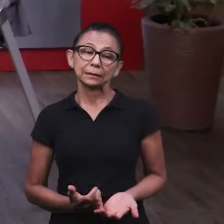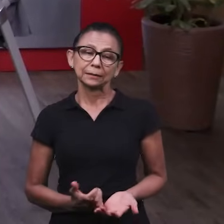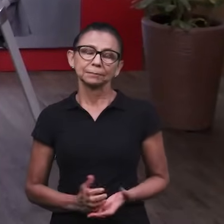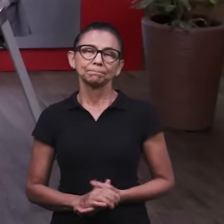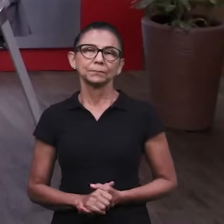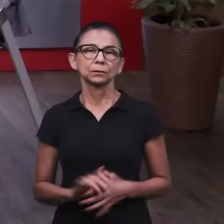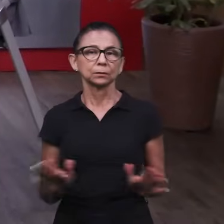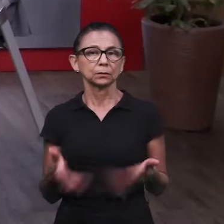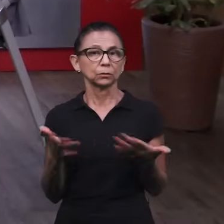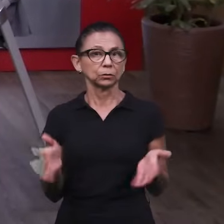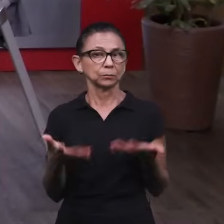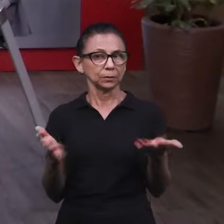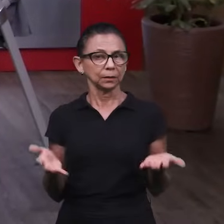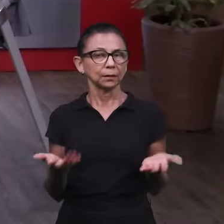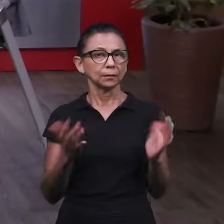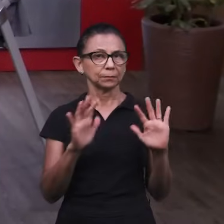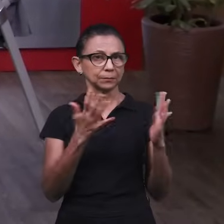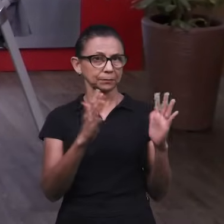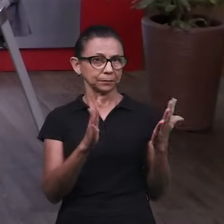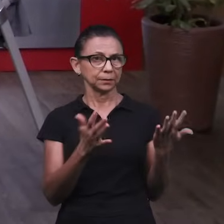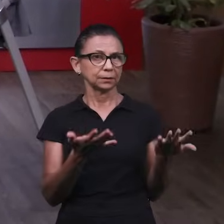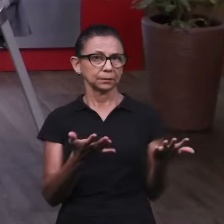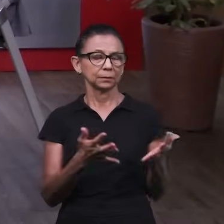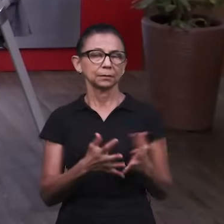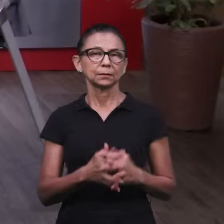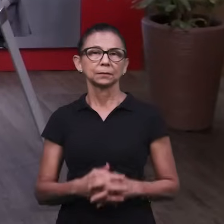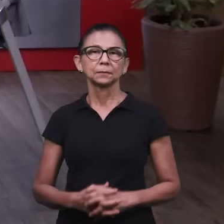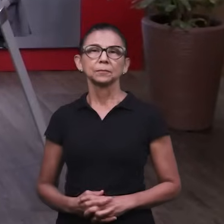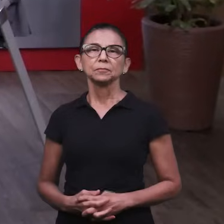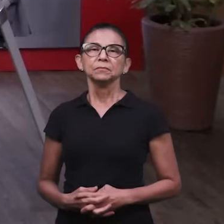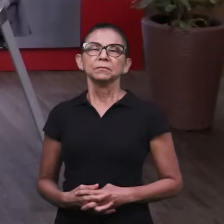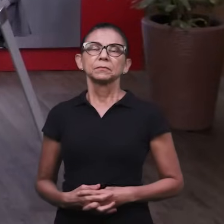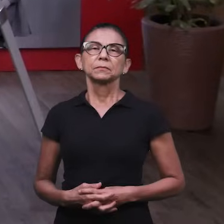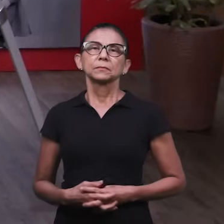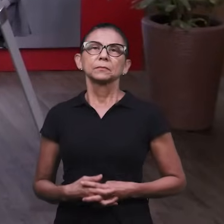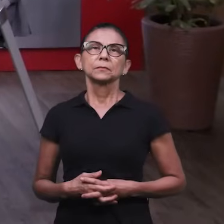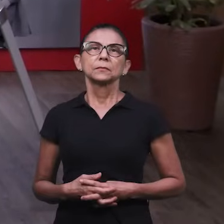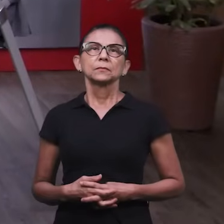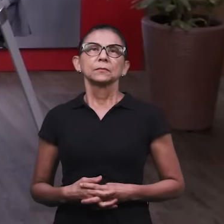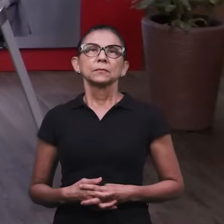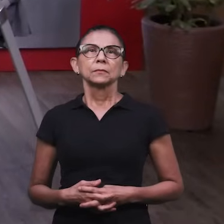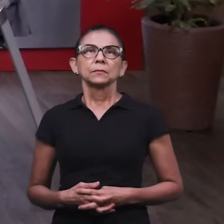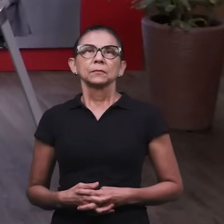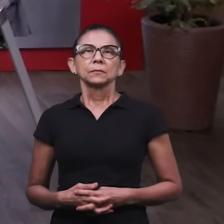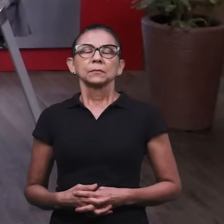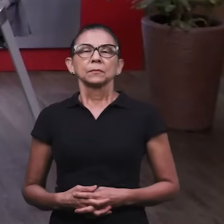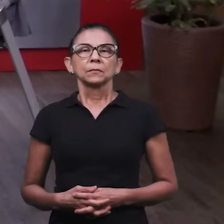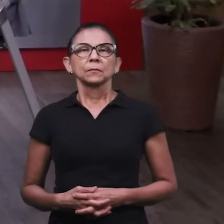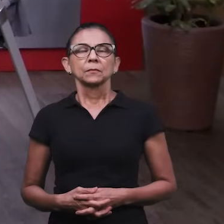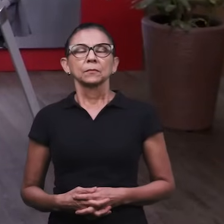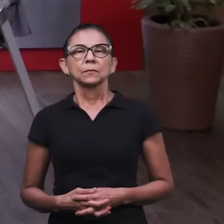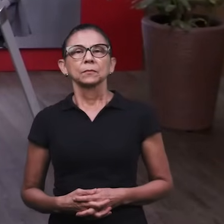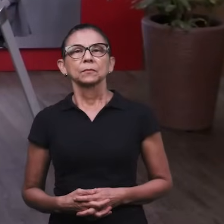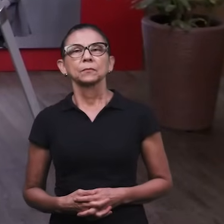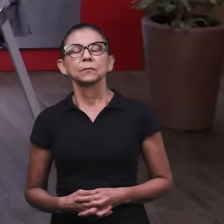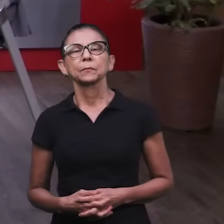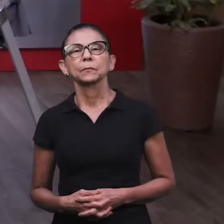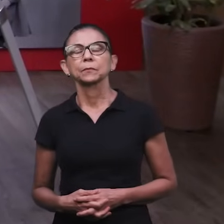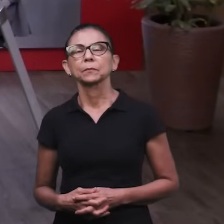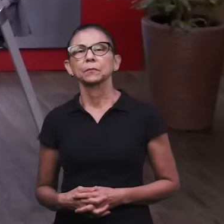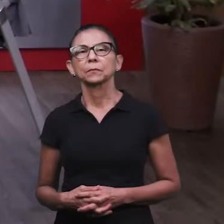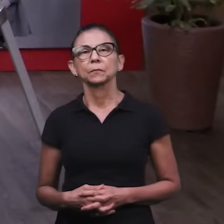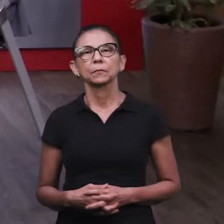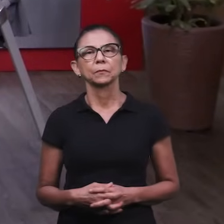competência, né? Um dos pontos que fazem você se motivar, a gente estuda isso em gestão de